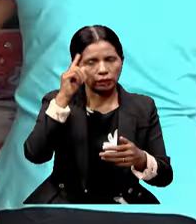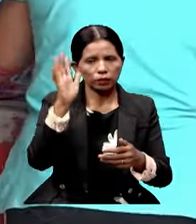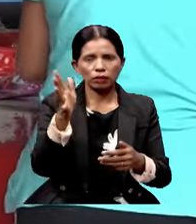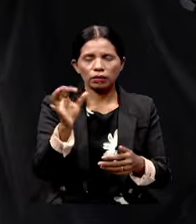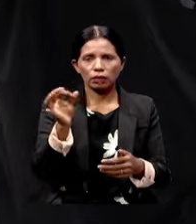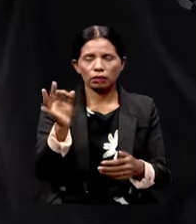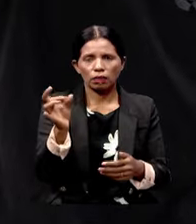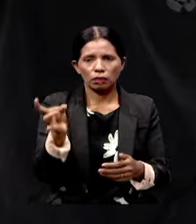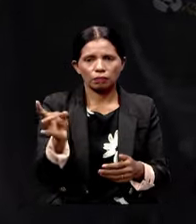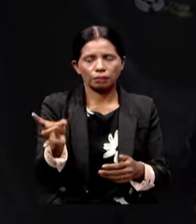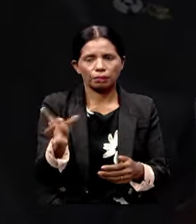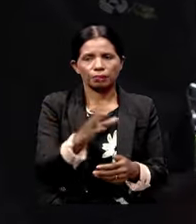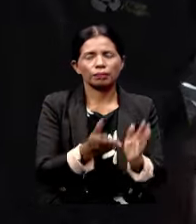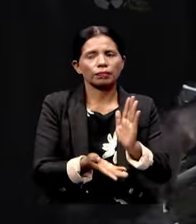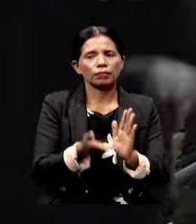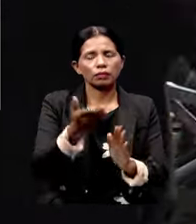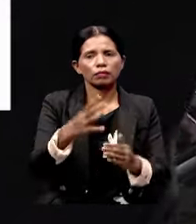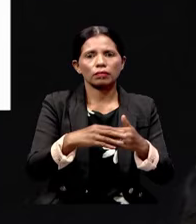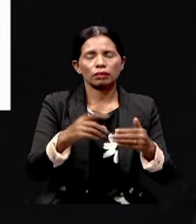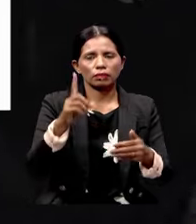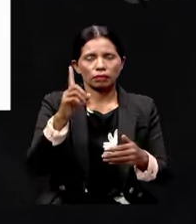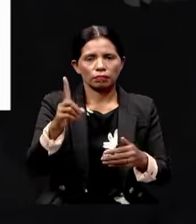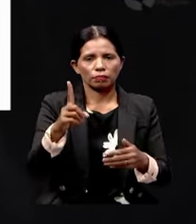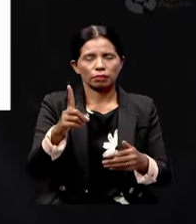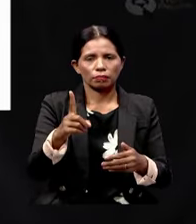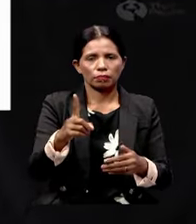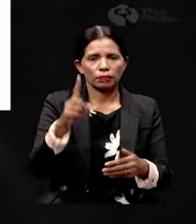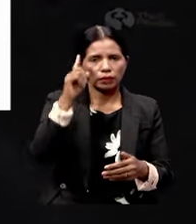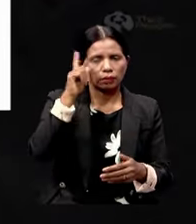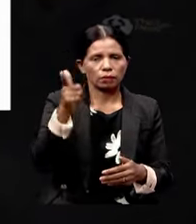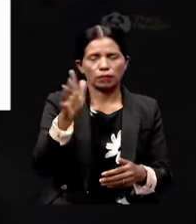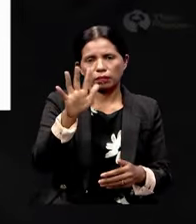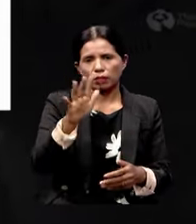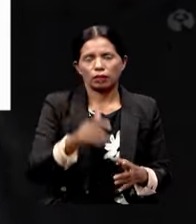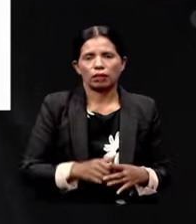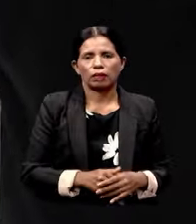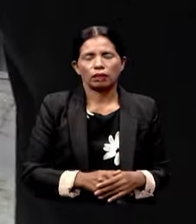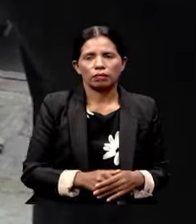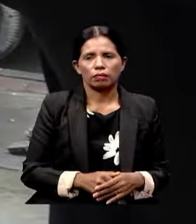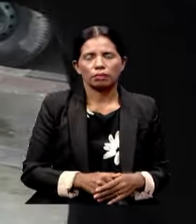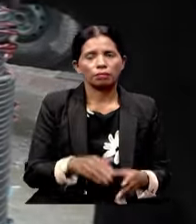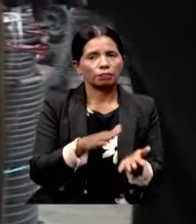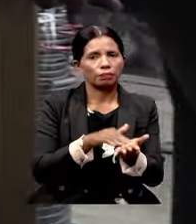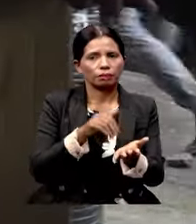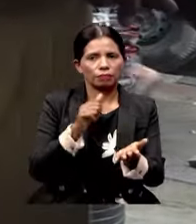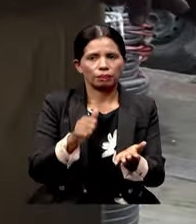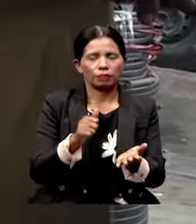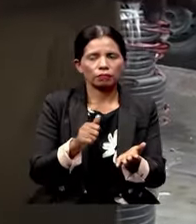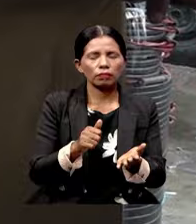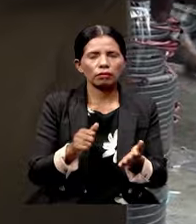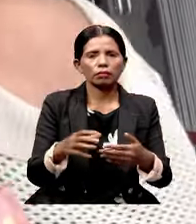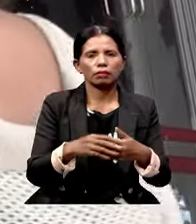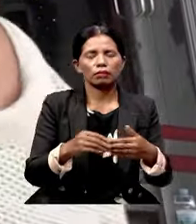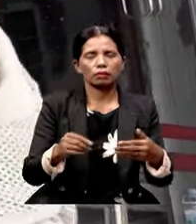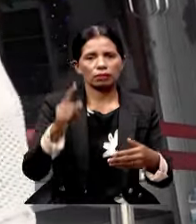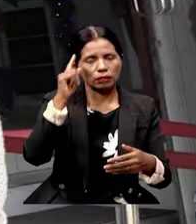walu nulu, no folin as liu dolar ida centavos ruanuresan lima. Folin manteiga miligrama atus rua lima